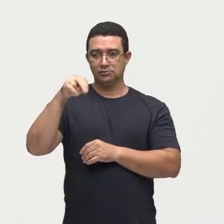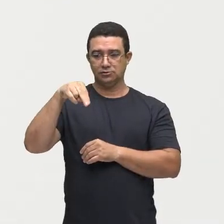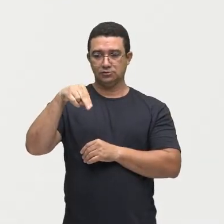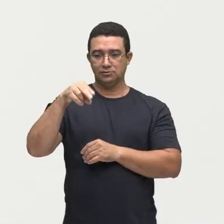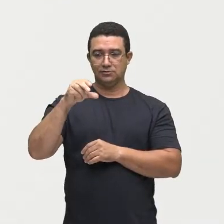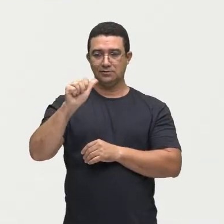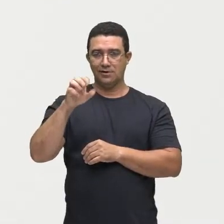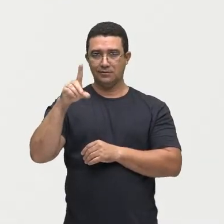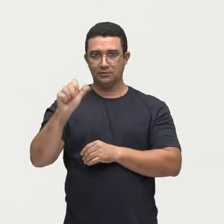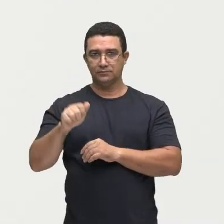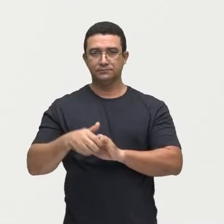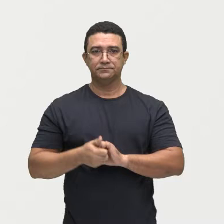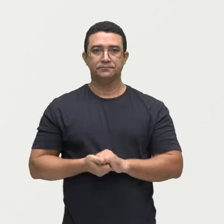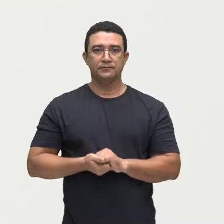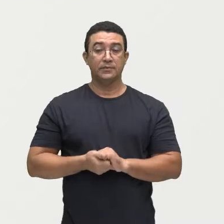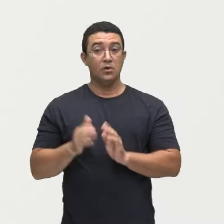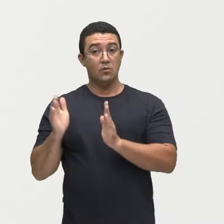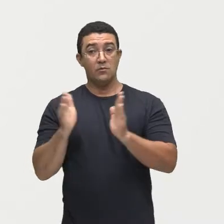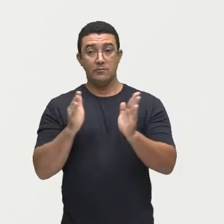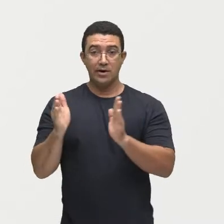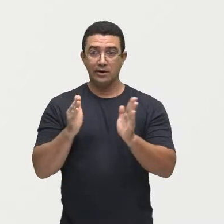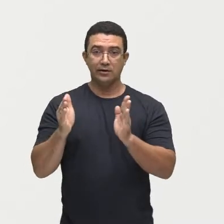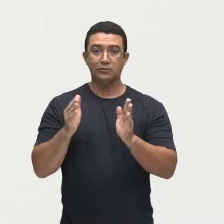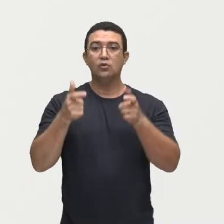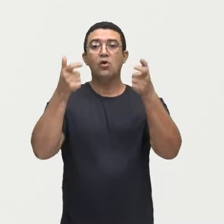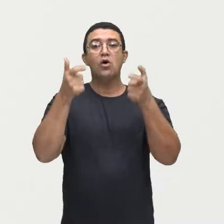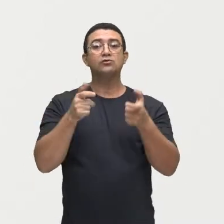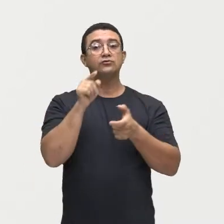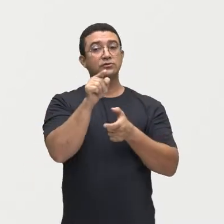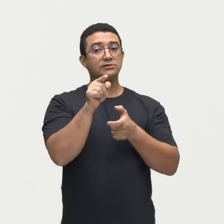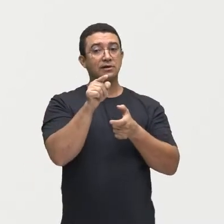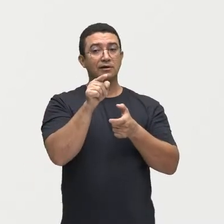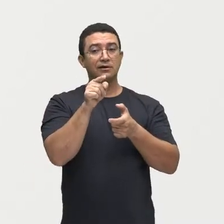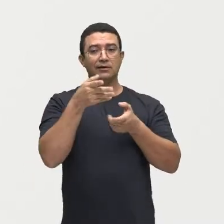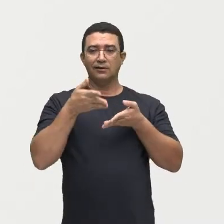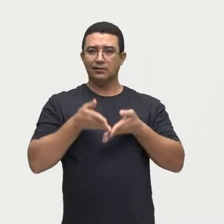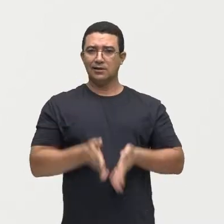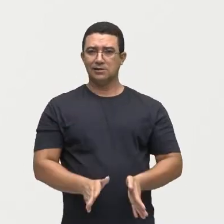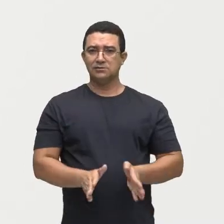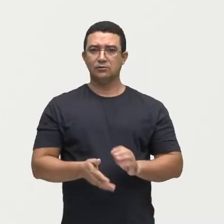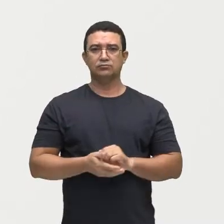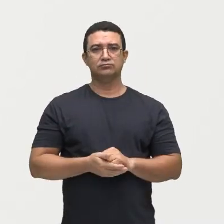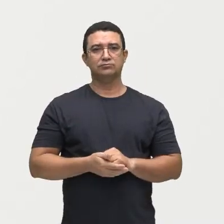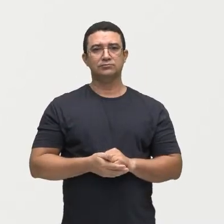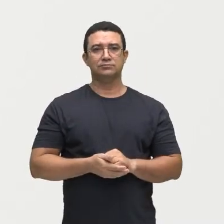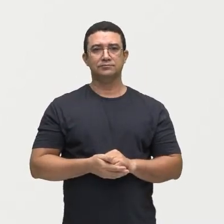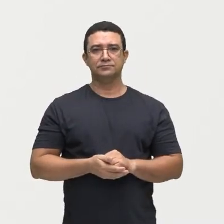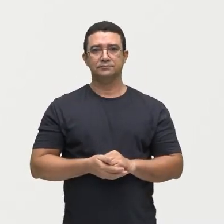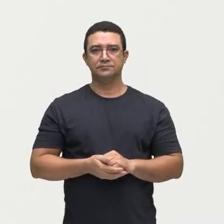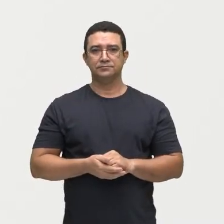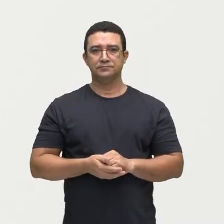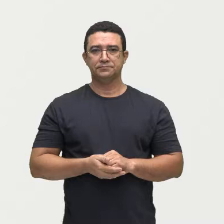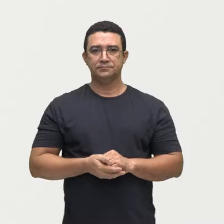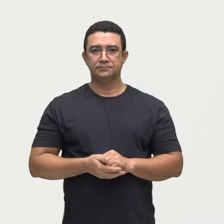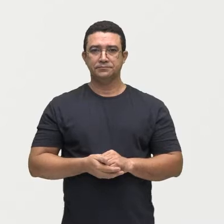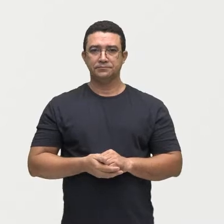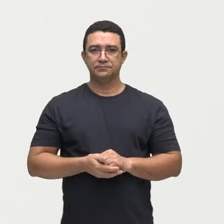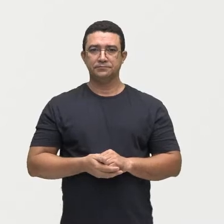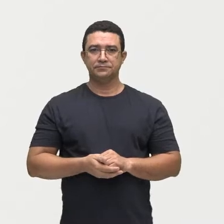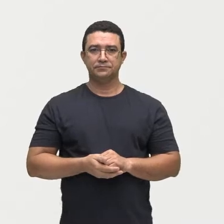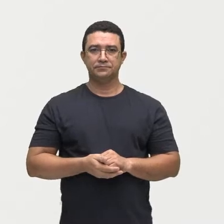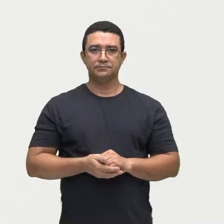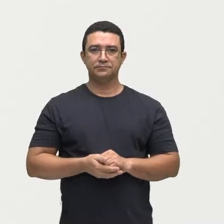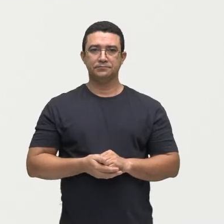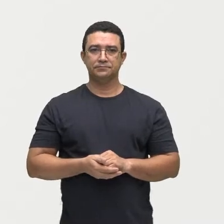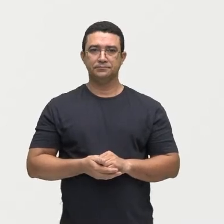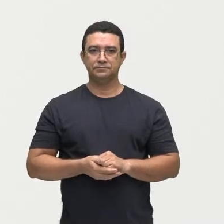razão, em um período como onde você nasceu, por exemplo, não é possível pensar em pronome relativo. Por quê que não